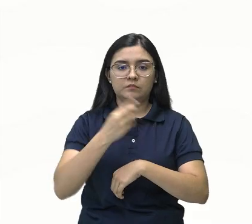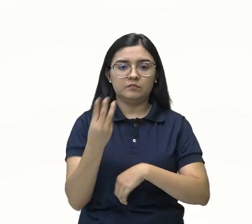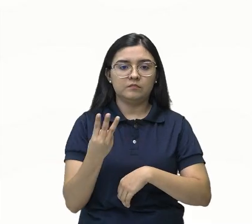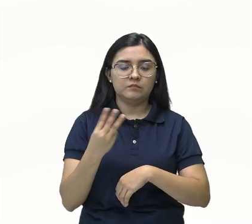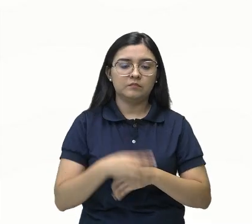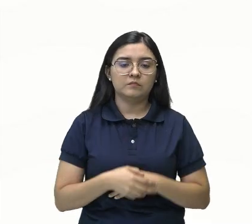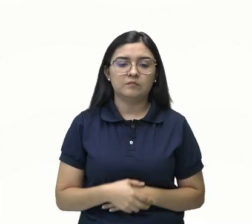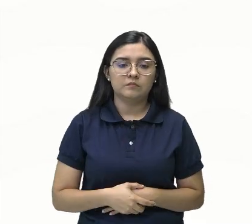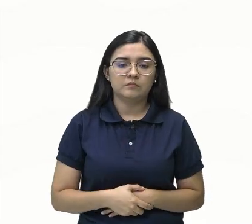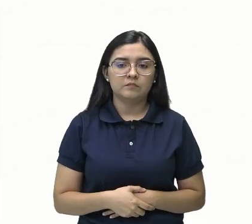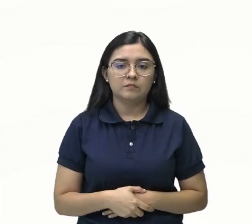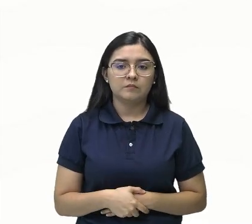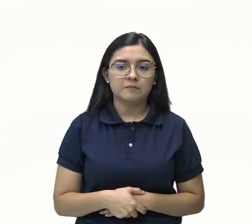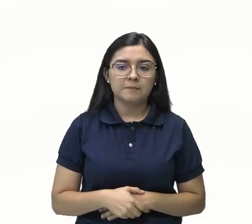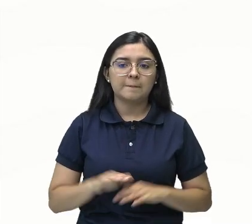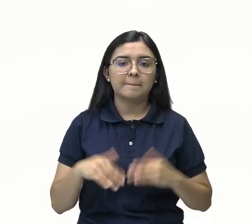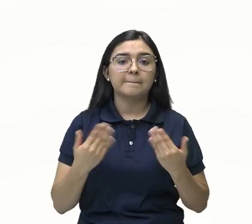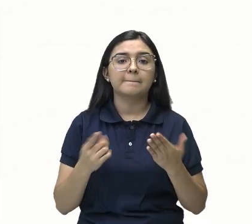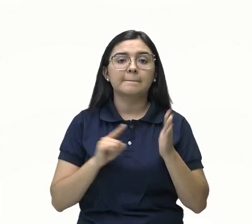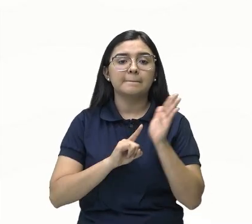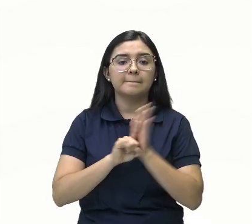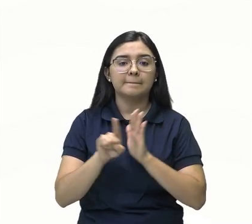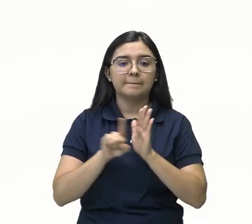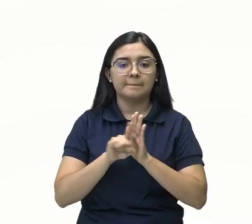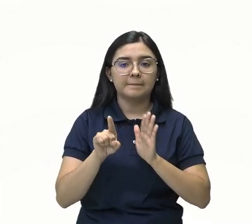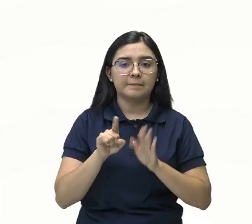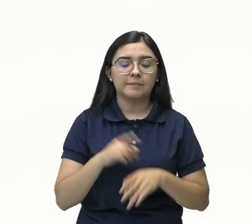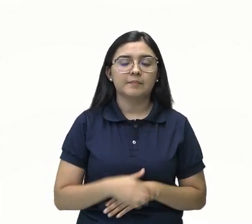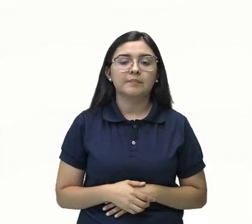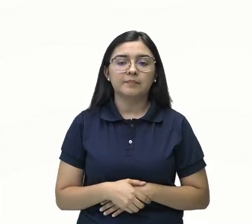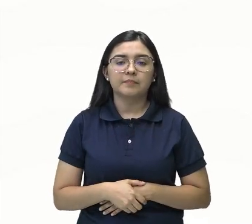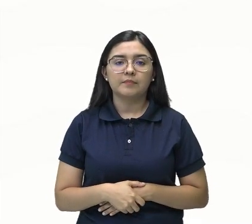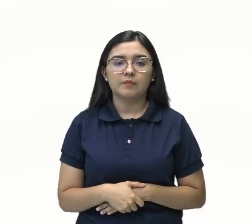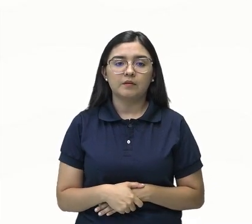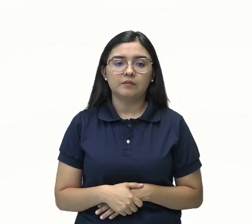horas. Então, qual é a pergunta?